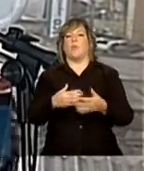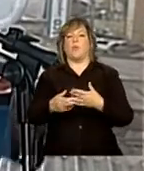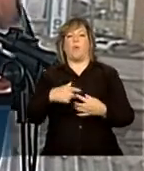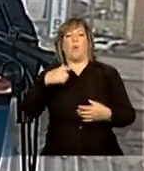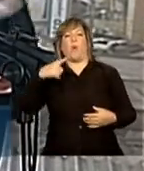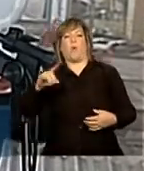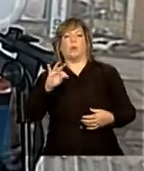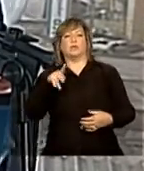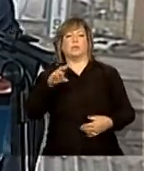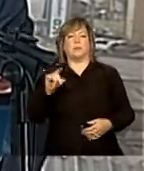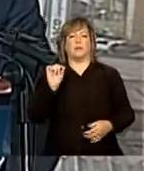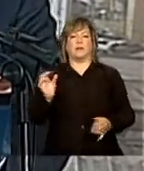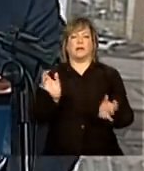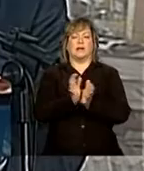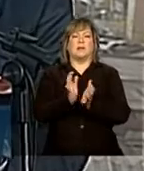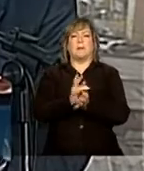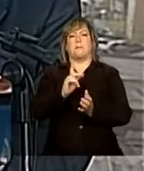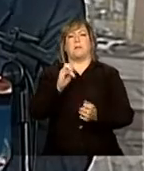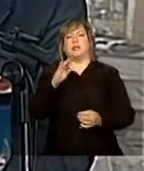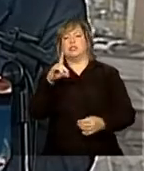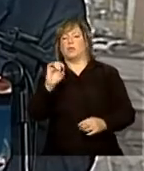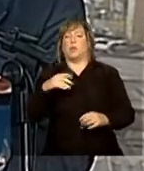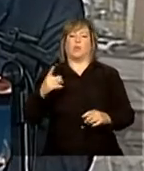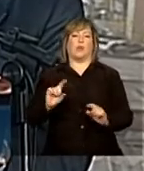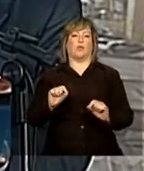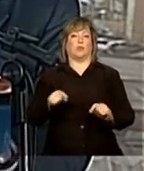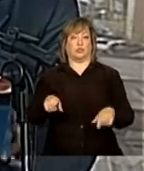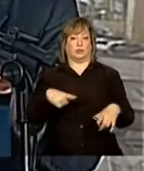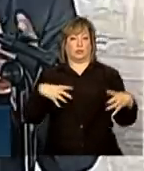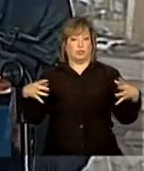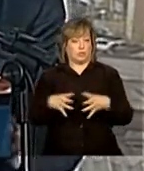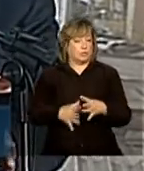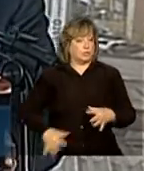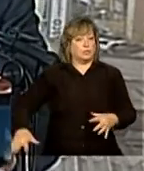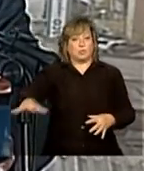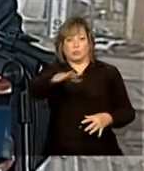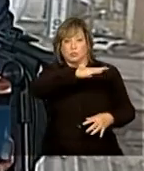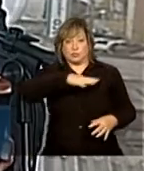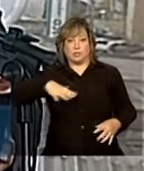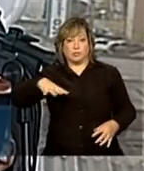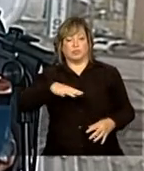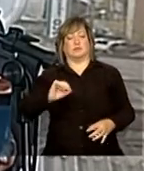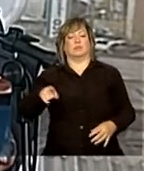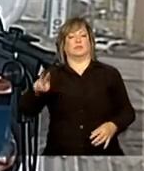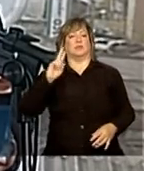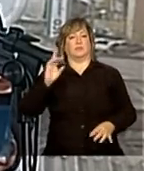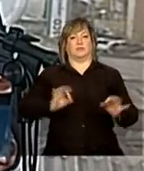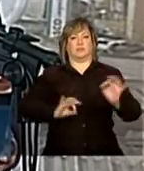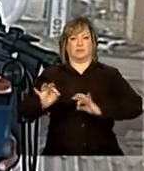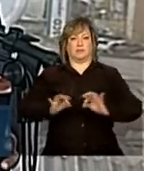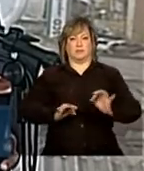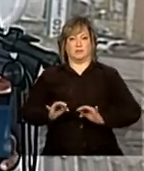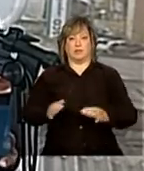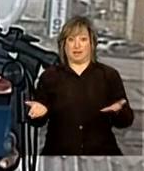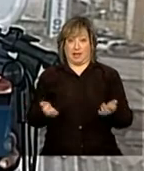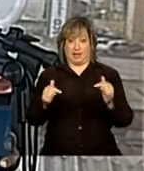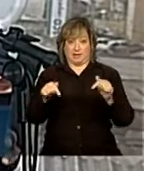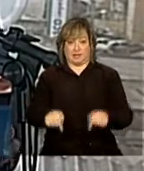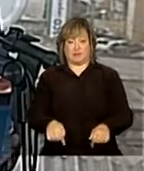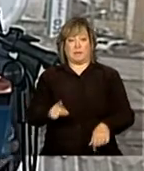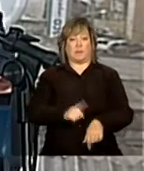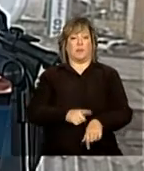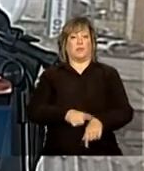de questão, partidária ou não, a sua forma republicana e democrática de governar. Neste momento